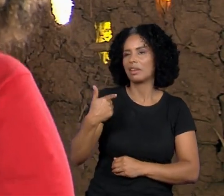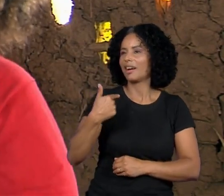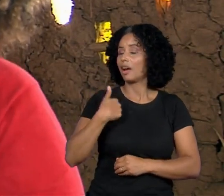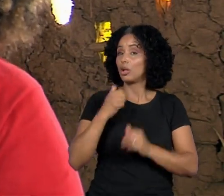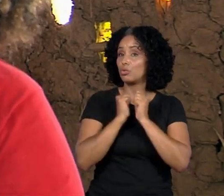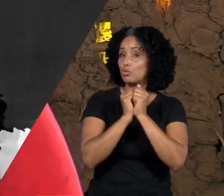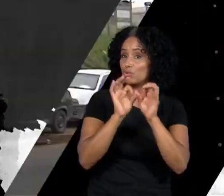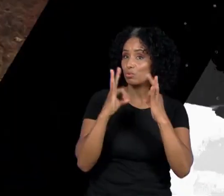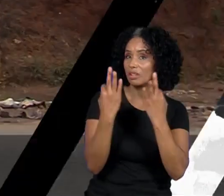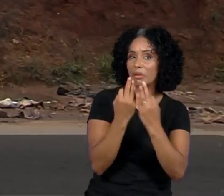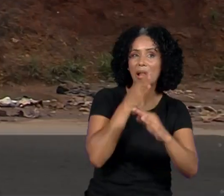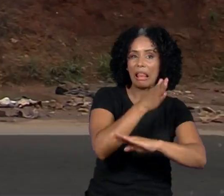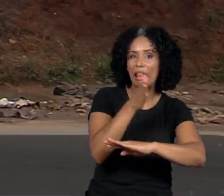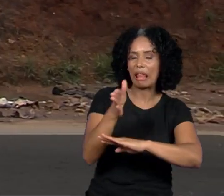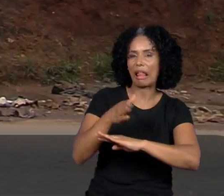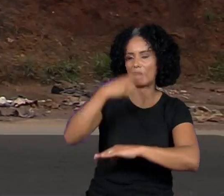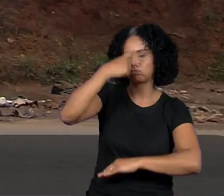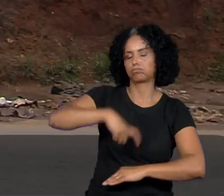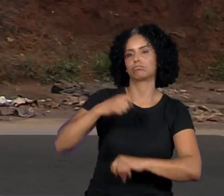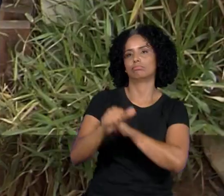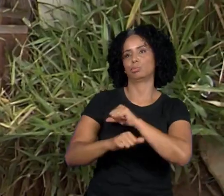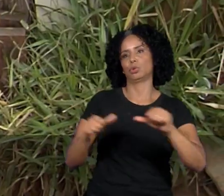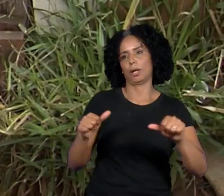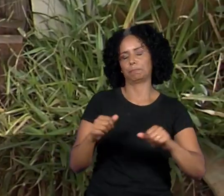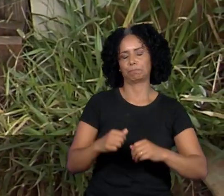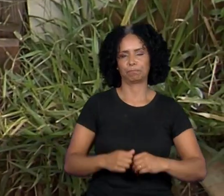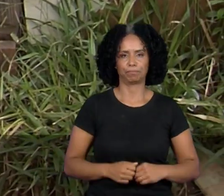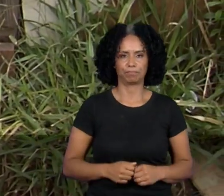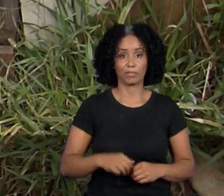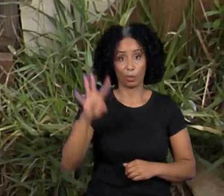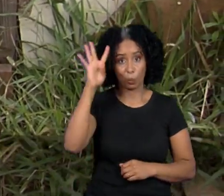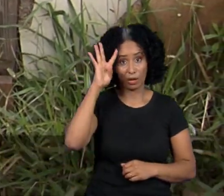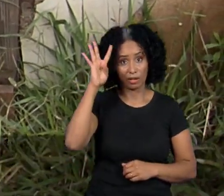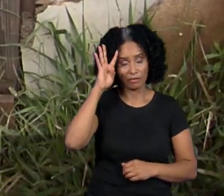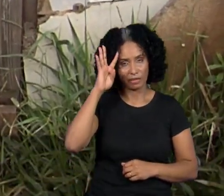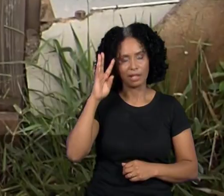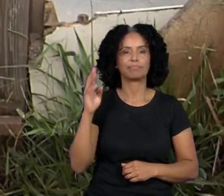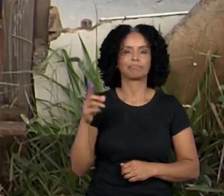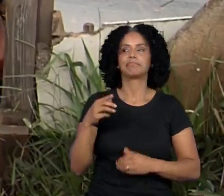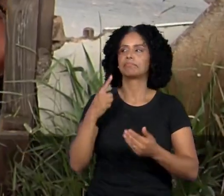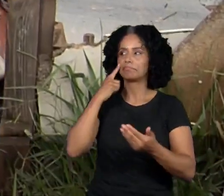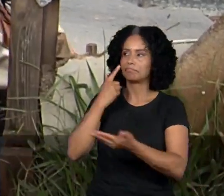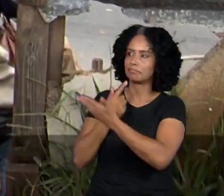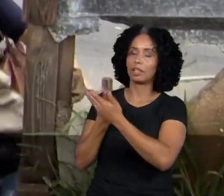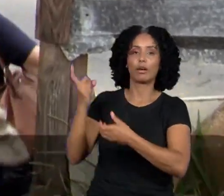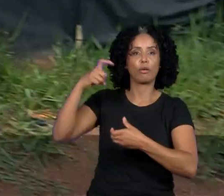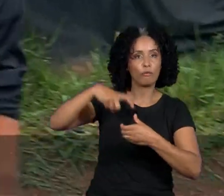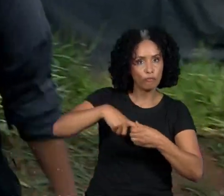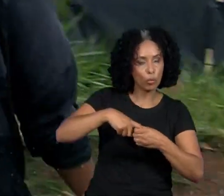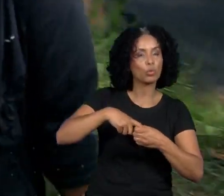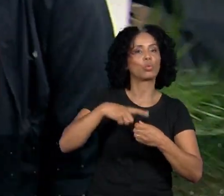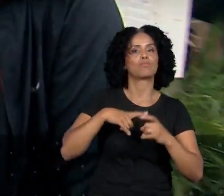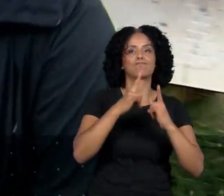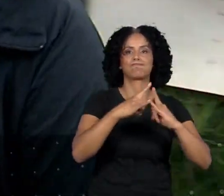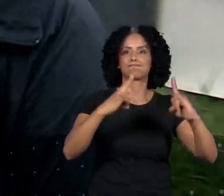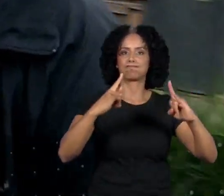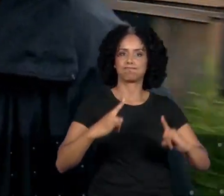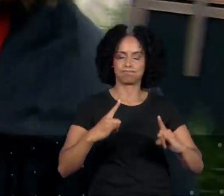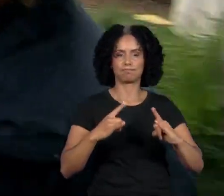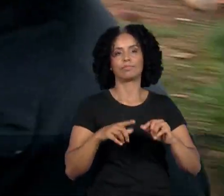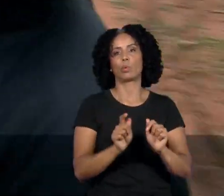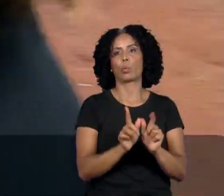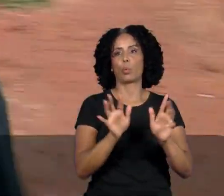que me moldar. Nesta quarta-feira, Ediane voltou pela primeira vez ao acampamento do MTST em Guarulhos, onde